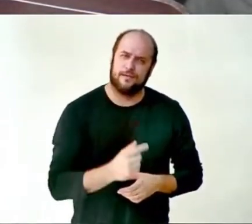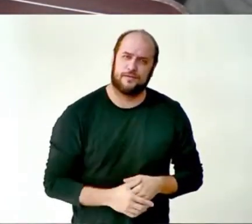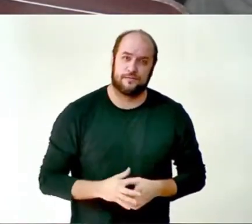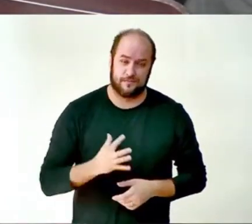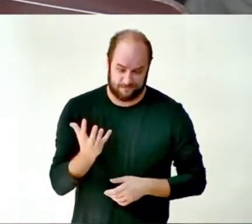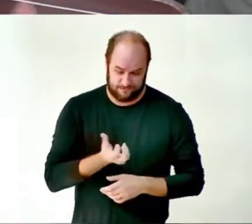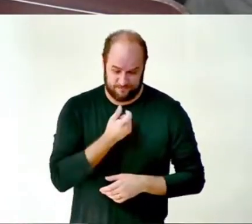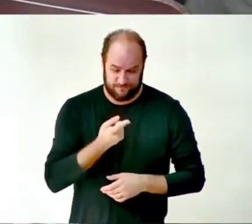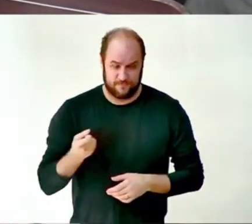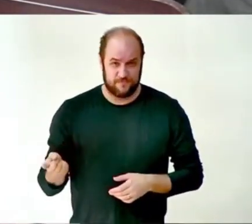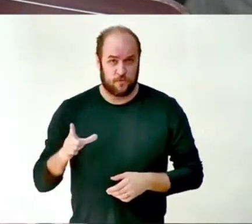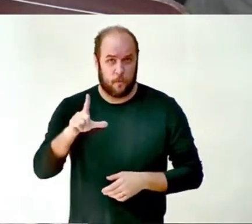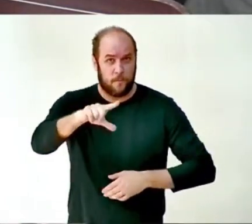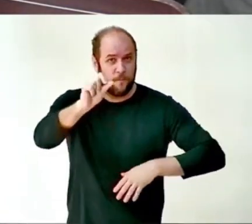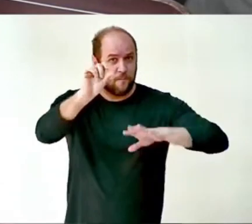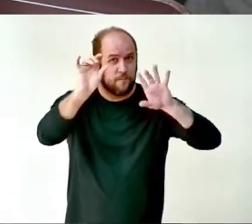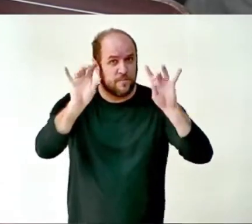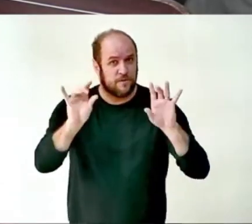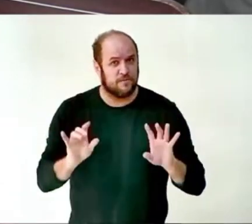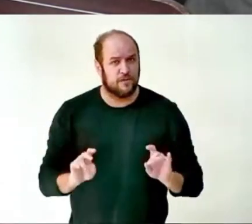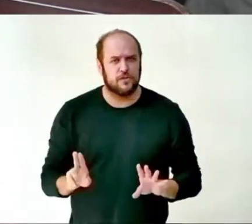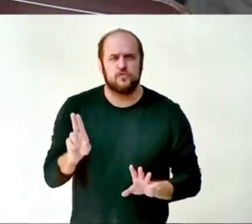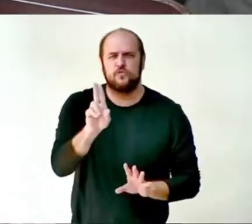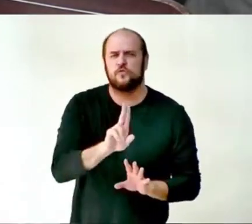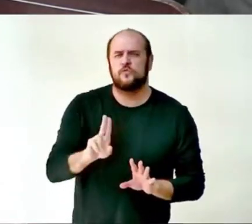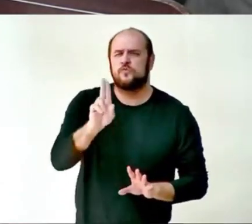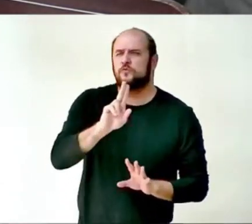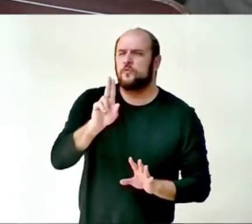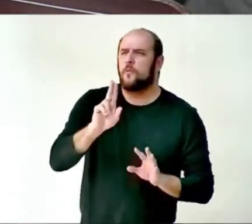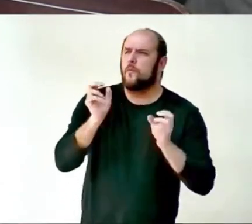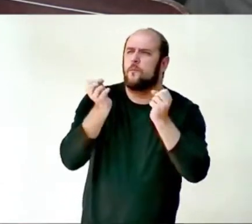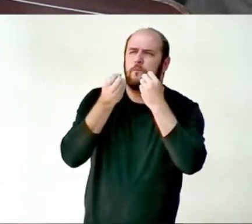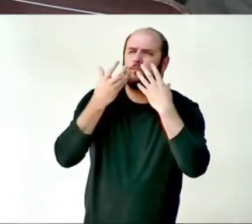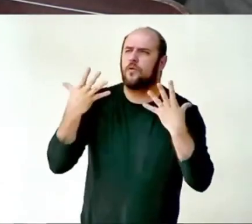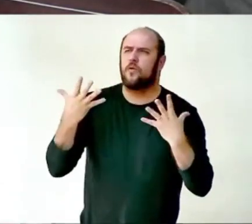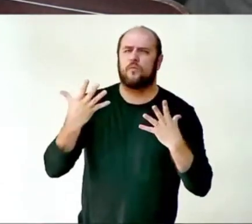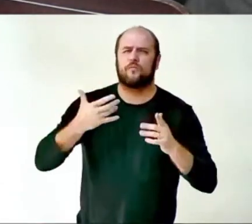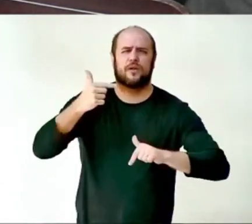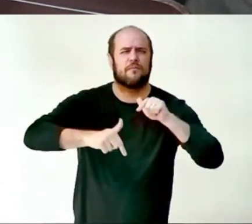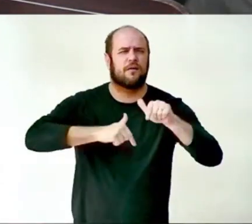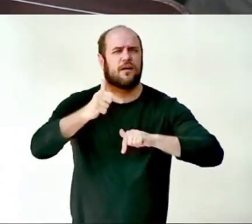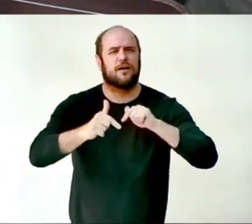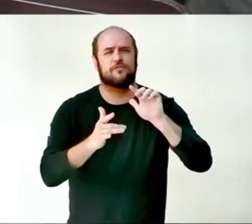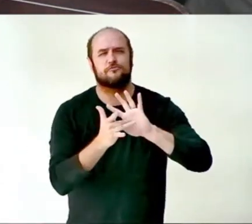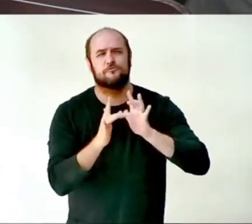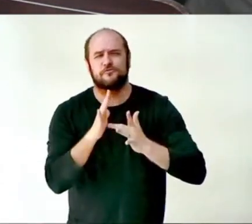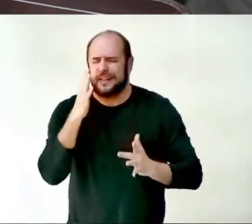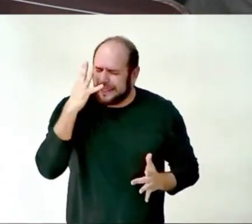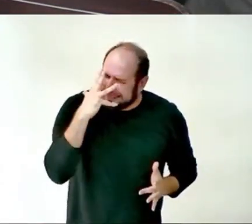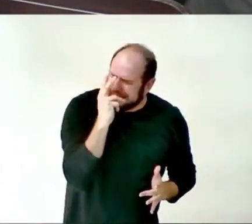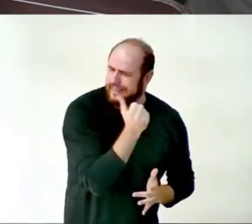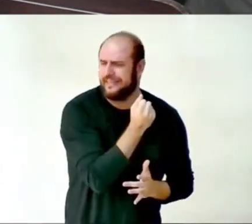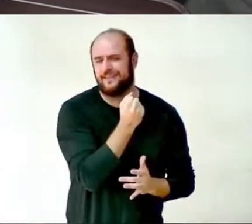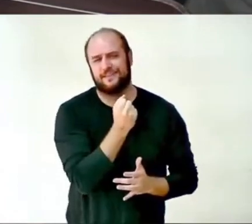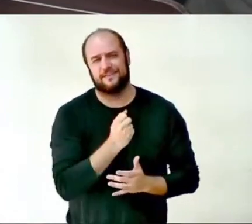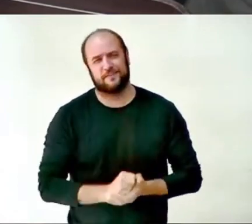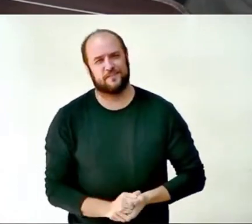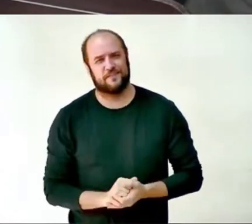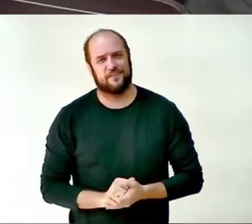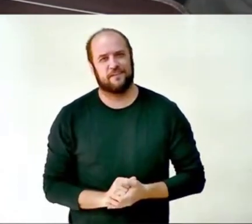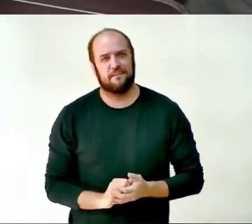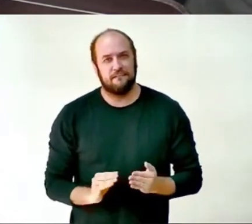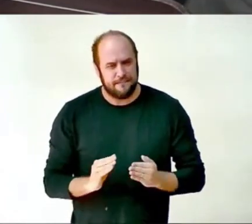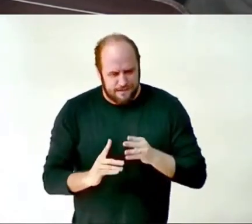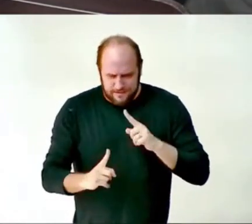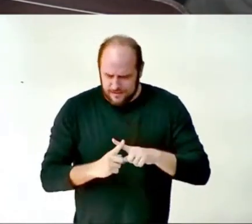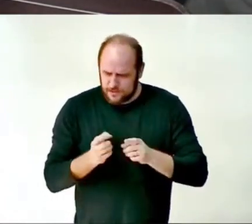o privilégio do usufruto do benefício da obra do mediador. Olha que coisa linda. Mas se a igreja recebeu todo